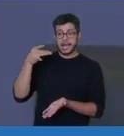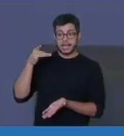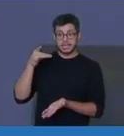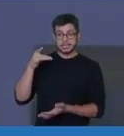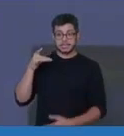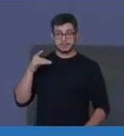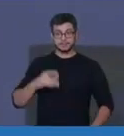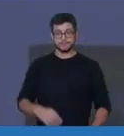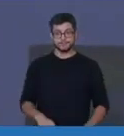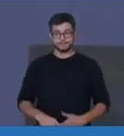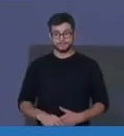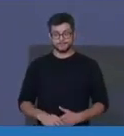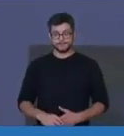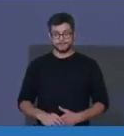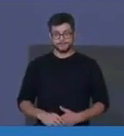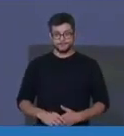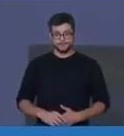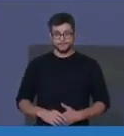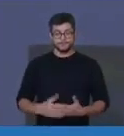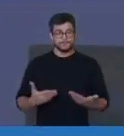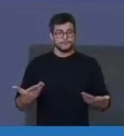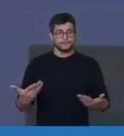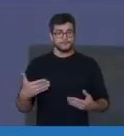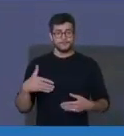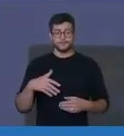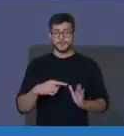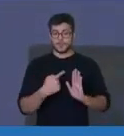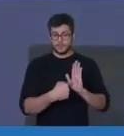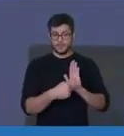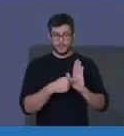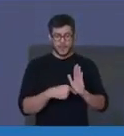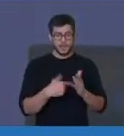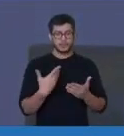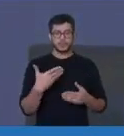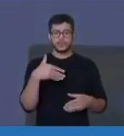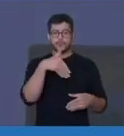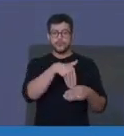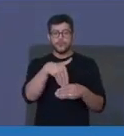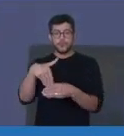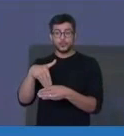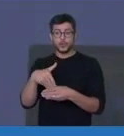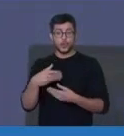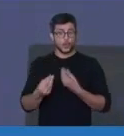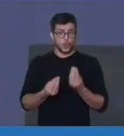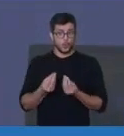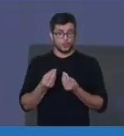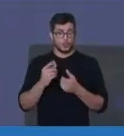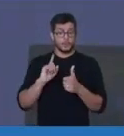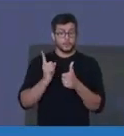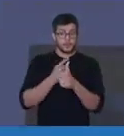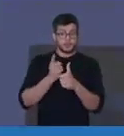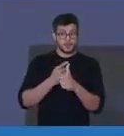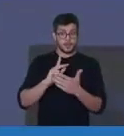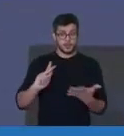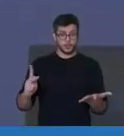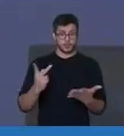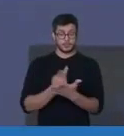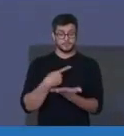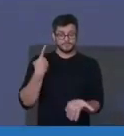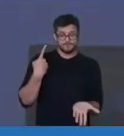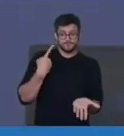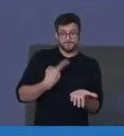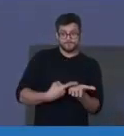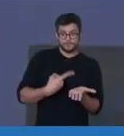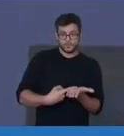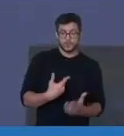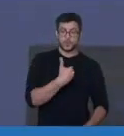a CNH. A votação desses vetos presidenciais se deu após um acordo entre o governo e a oposição.